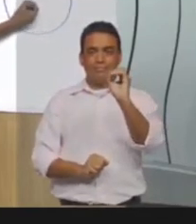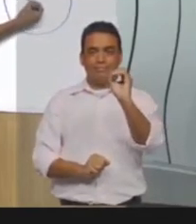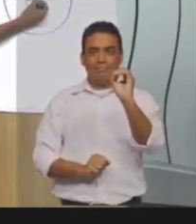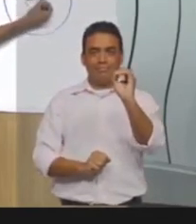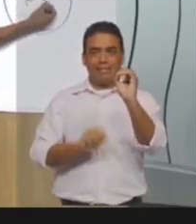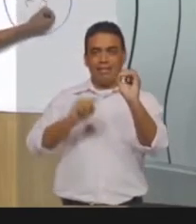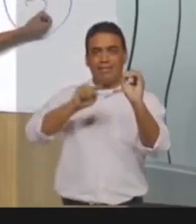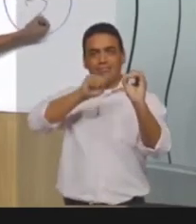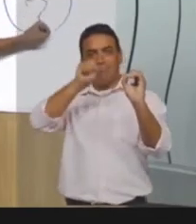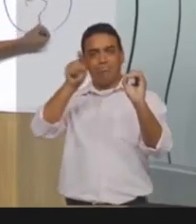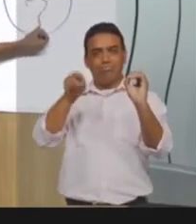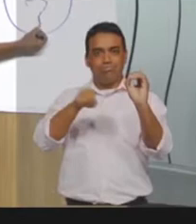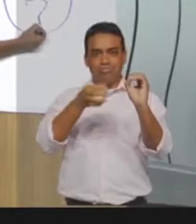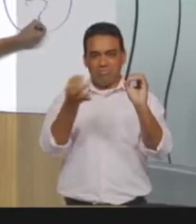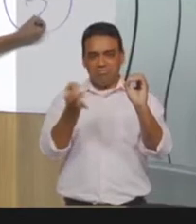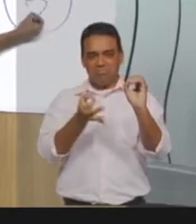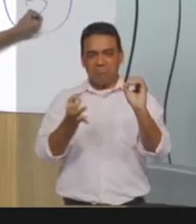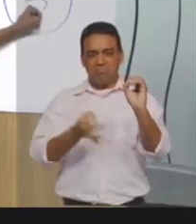hein?